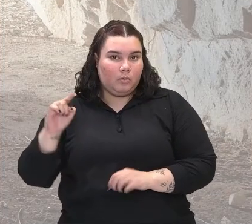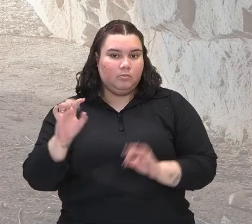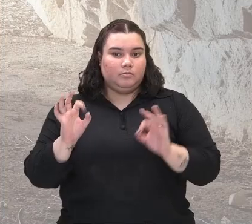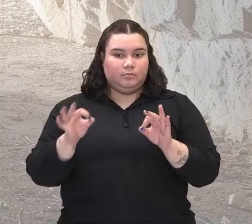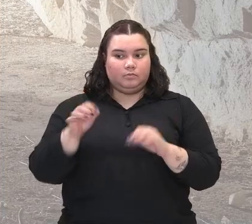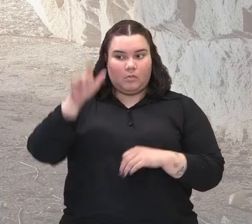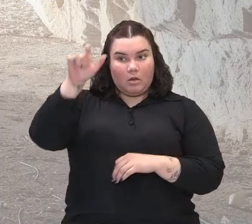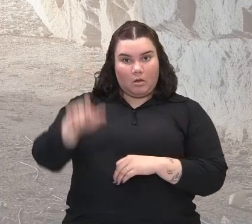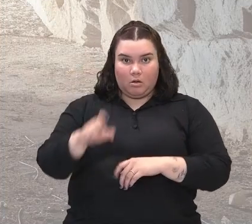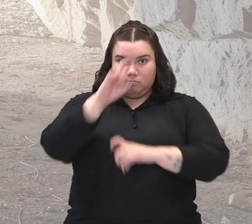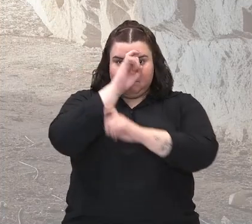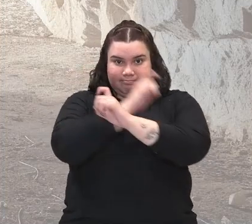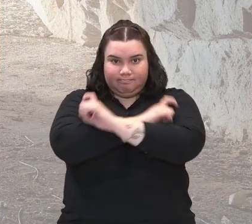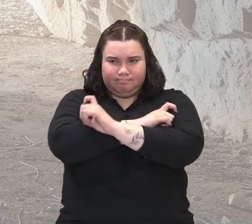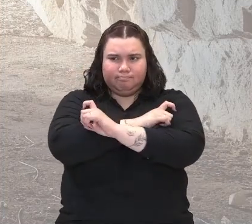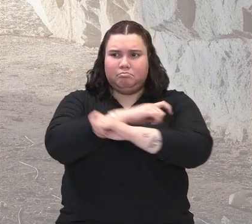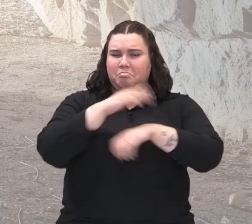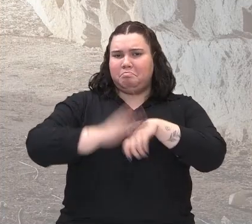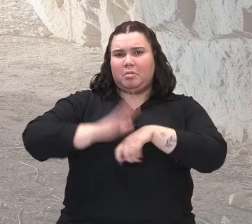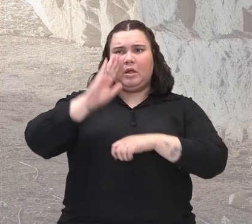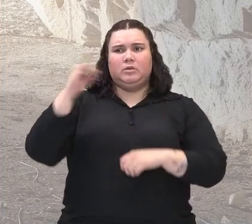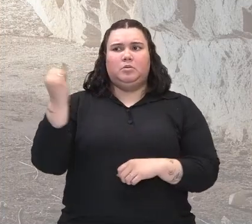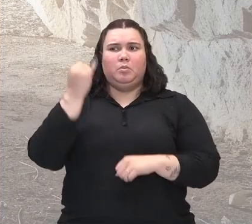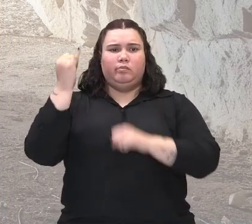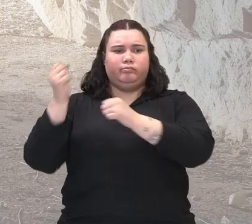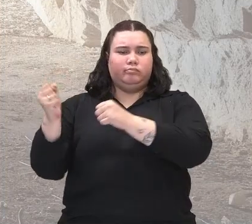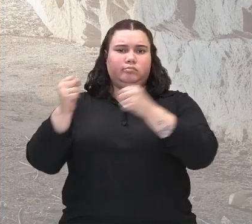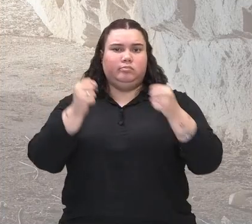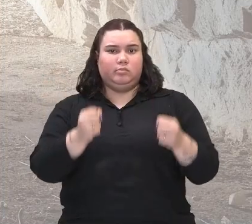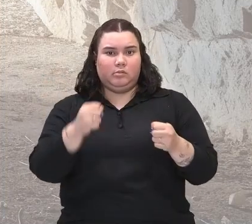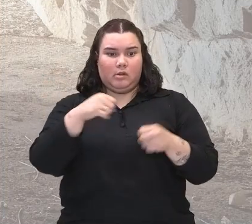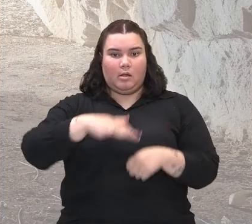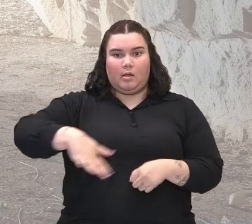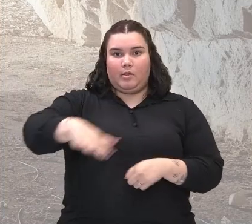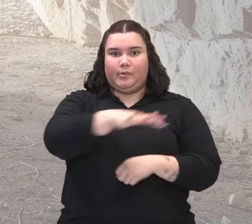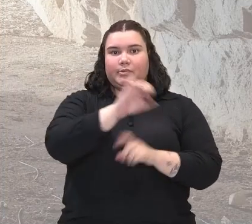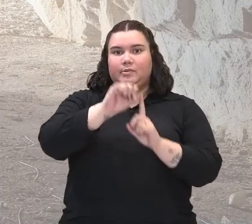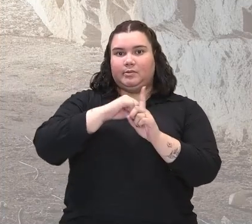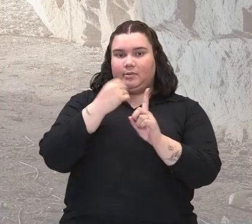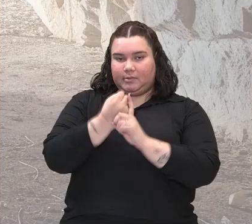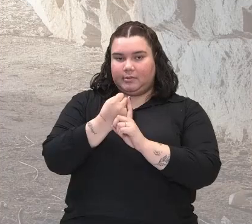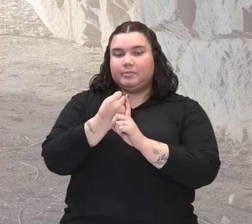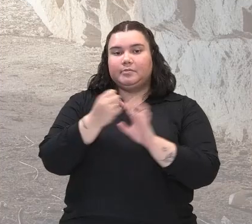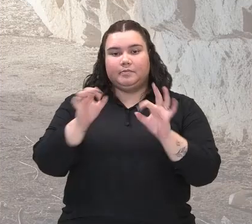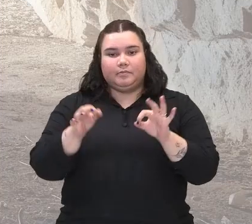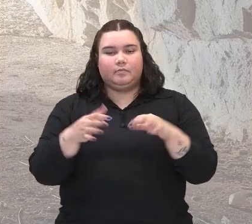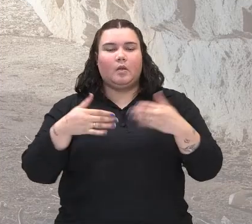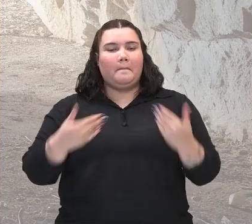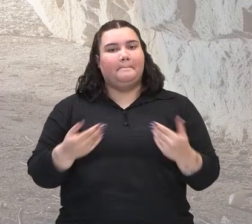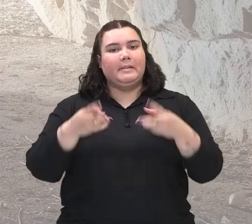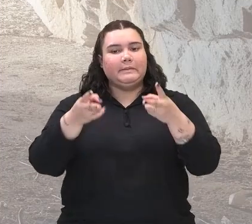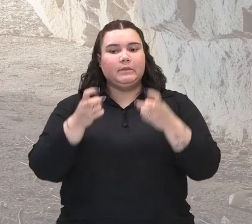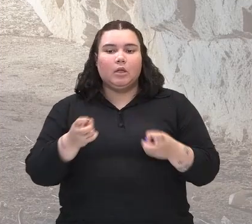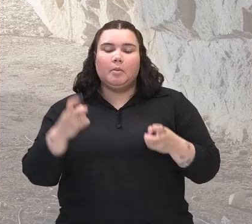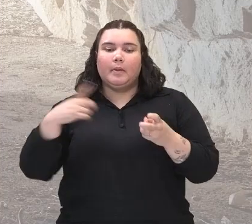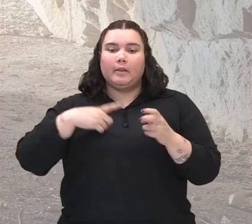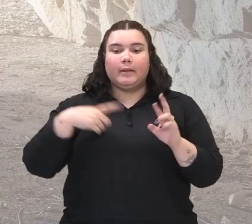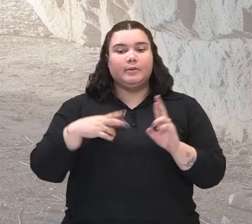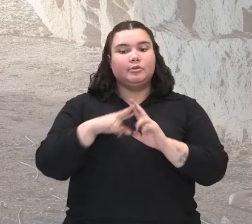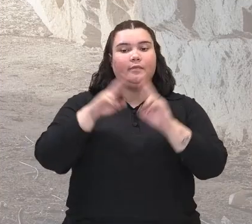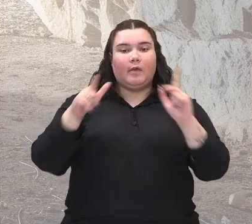pessoa mais importante dentro daquela sociedade e a gente já vê aí uma desconfigura cur ação né da questão do que a gente via lá na